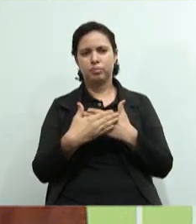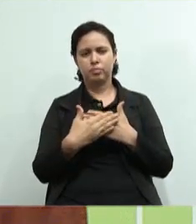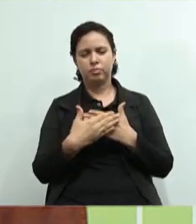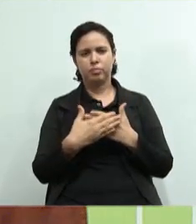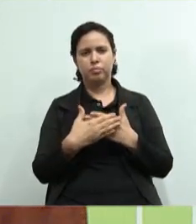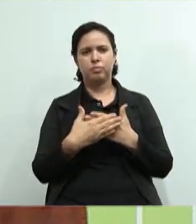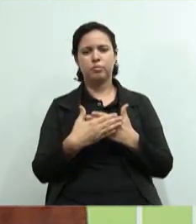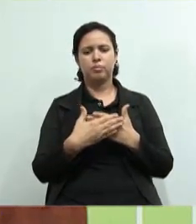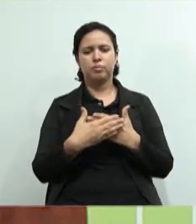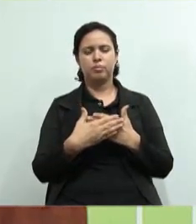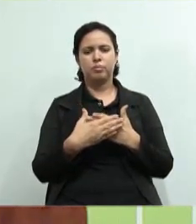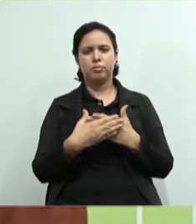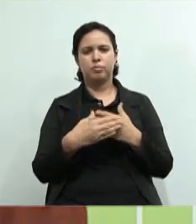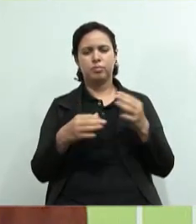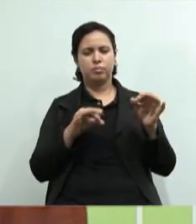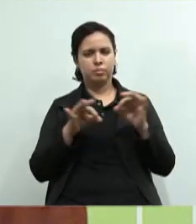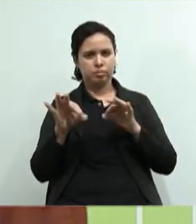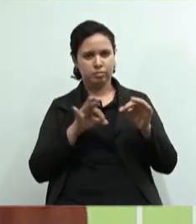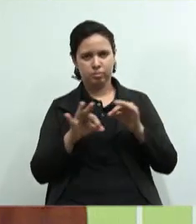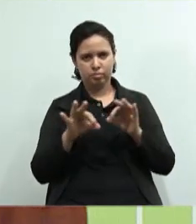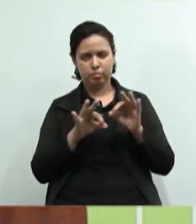qualidade. Planejar,